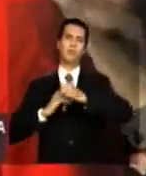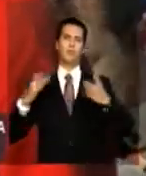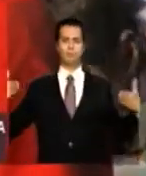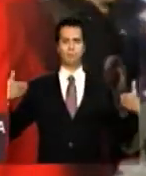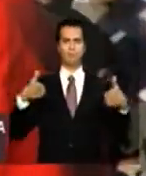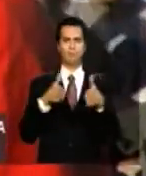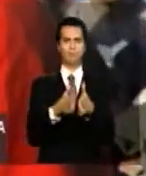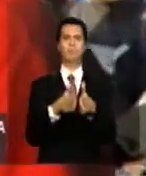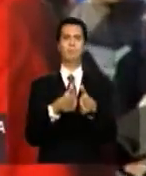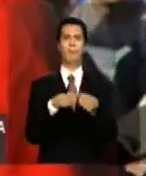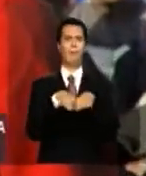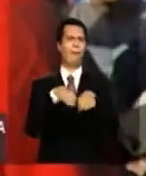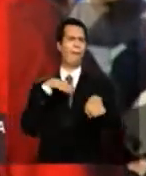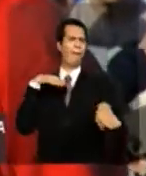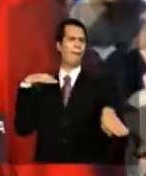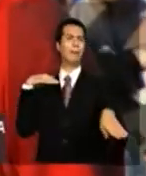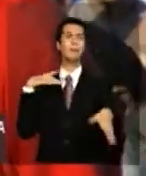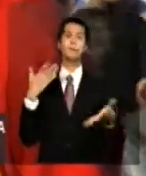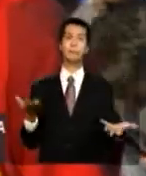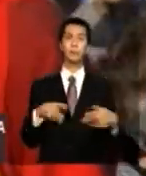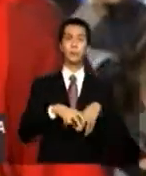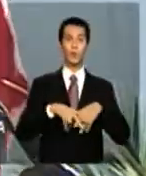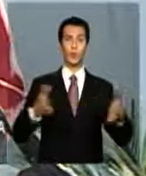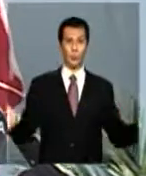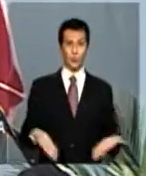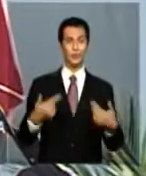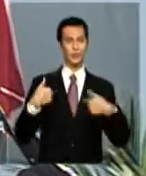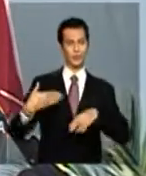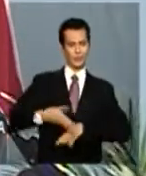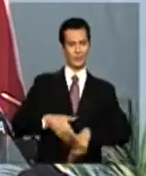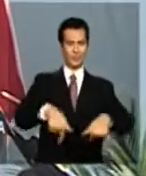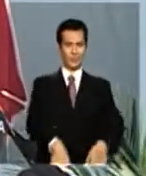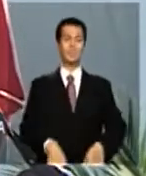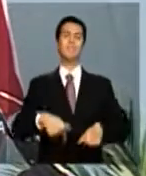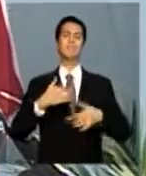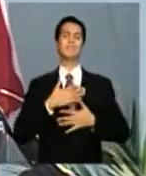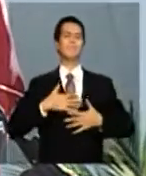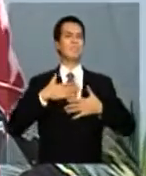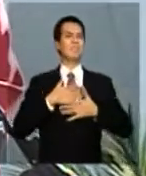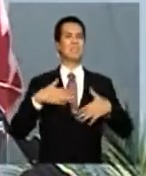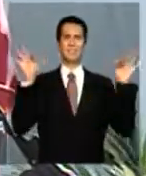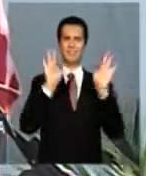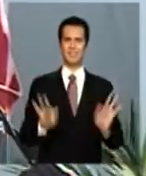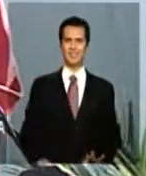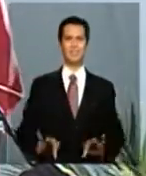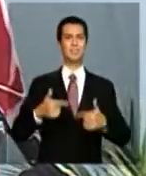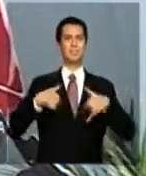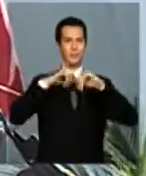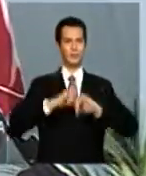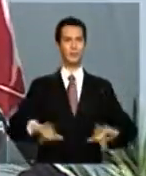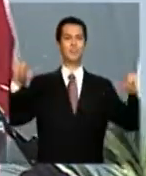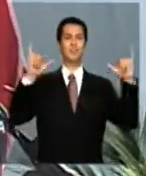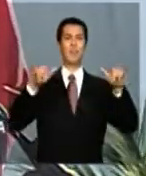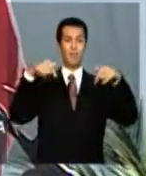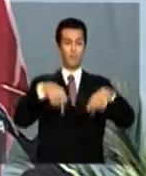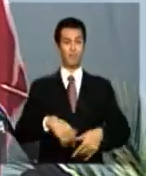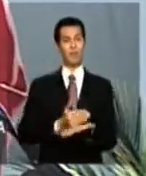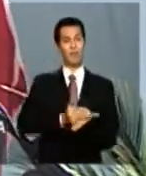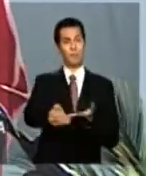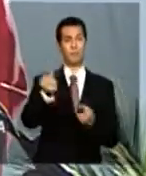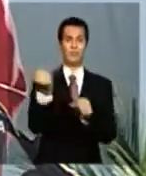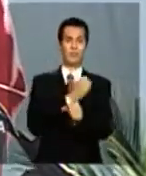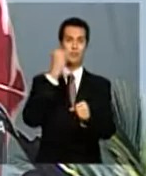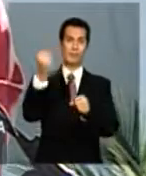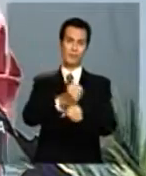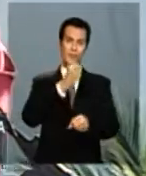eu estou muito feliz de estar aqui dizendo e vendo e presenciando essa ordem de serviço